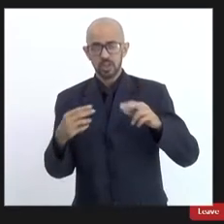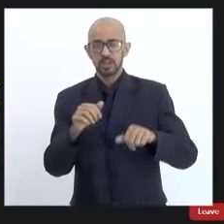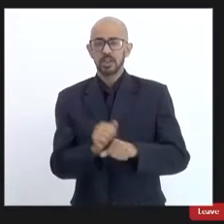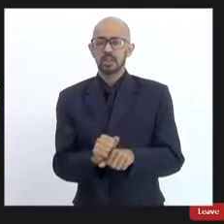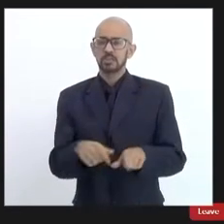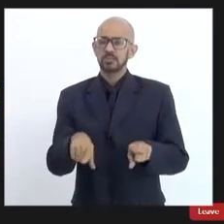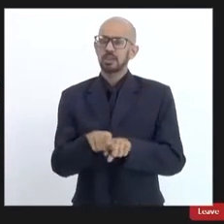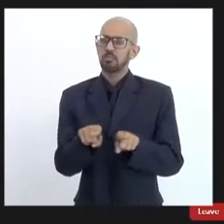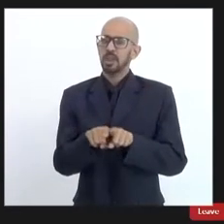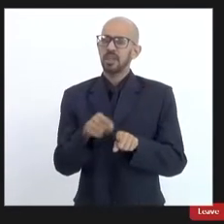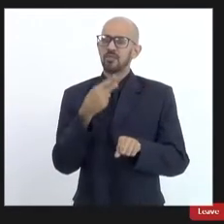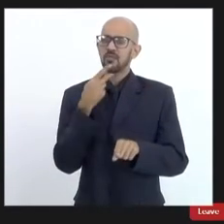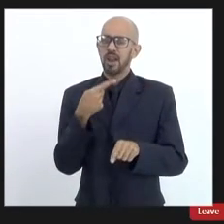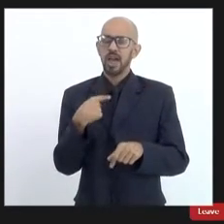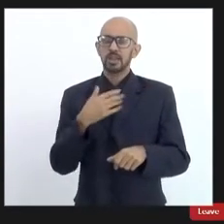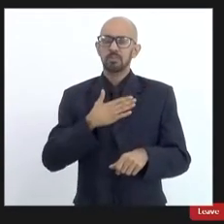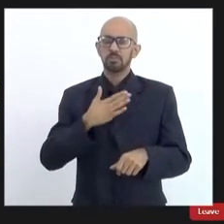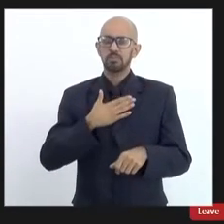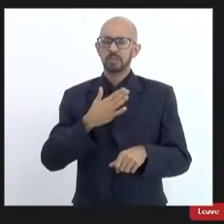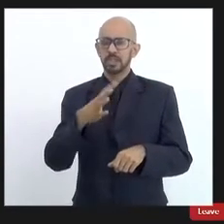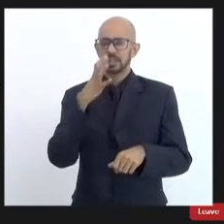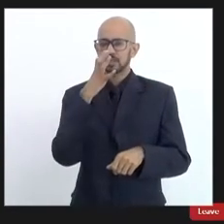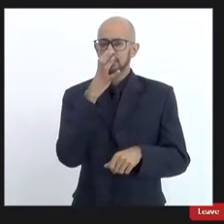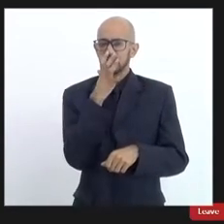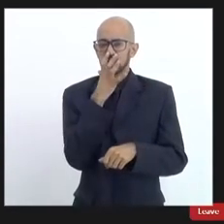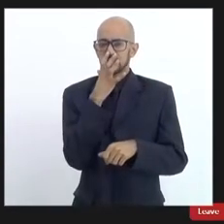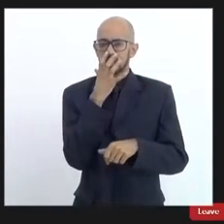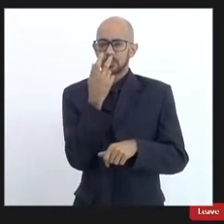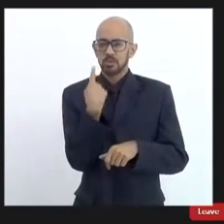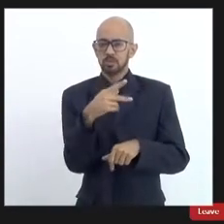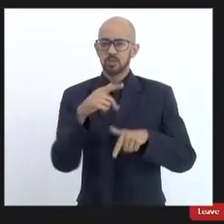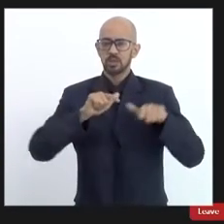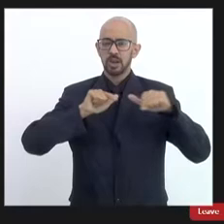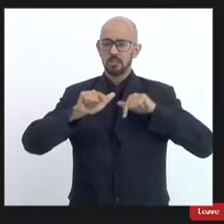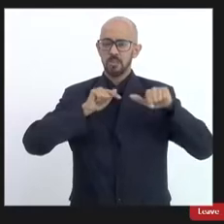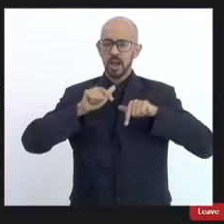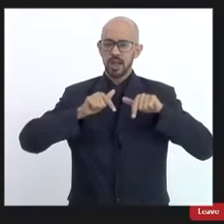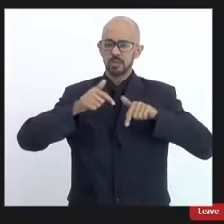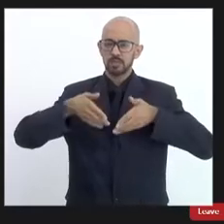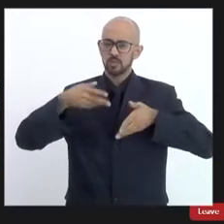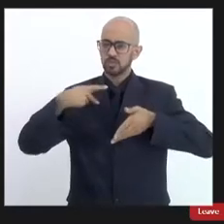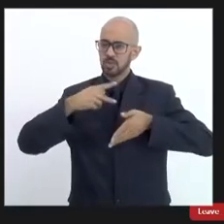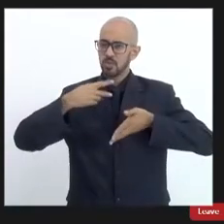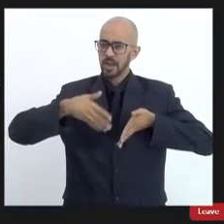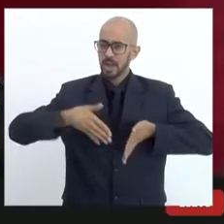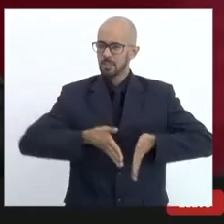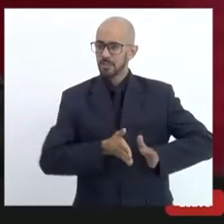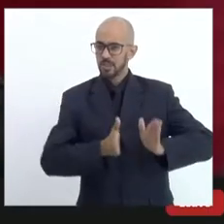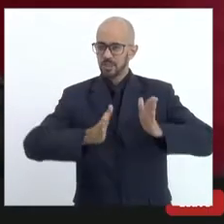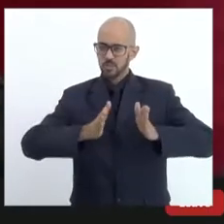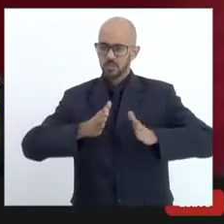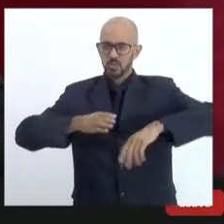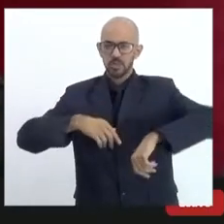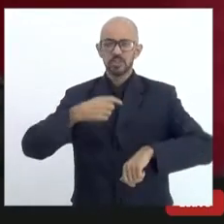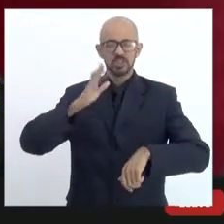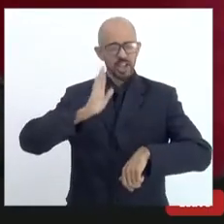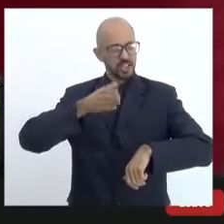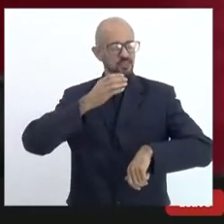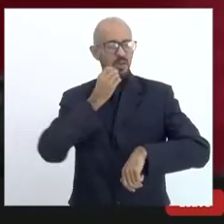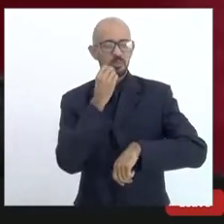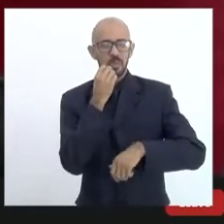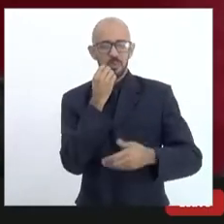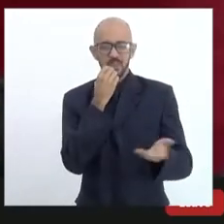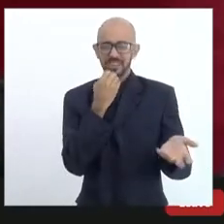aqui também minha admiração pelo seu trabalho, pela sua trajetória. Tivemos a oportunidade de estar